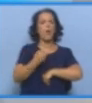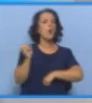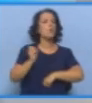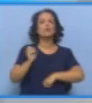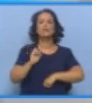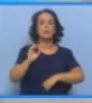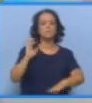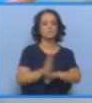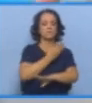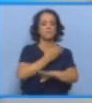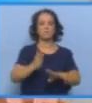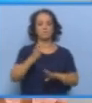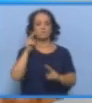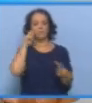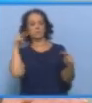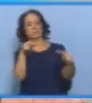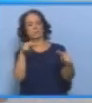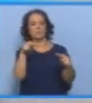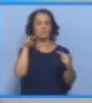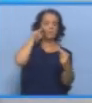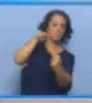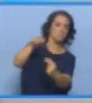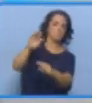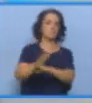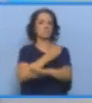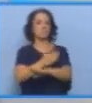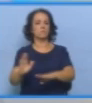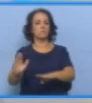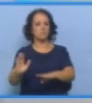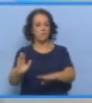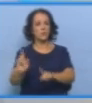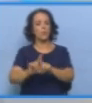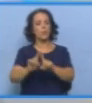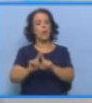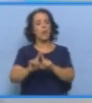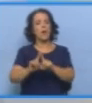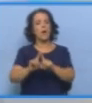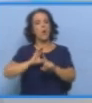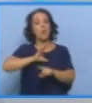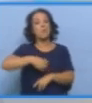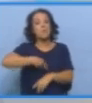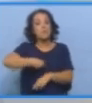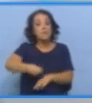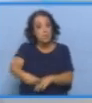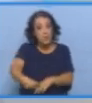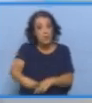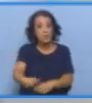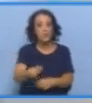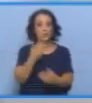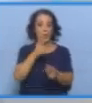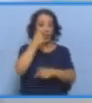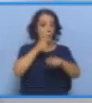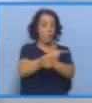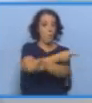visão ainda, ou atitudes algo conservadoras, e depois uma abertura ao mundo. Digamos, foi o mundo que o evangelizou, foi o